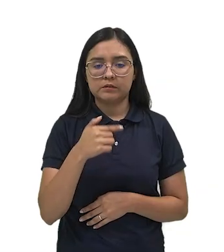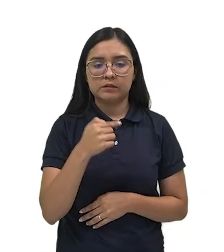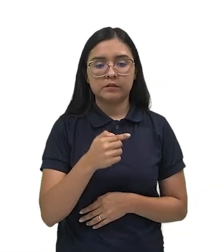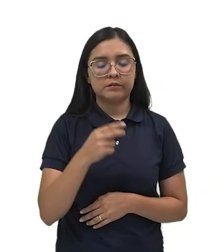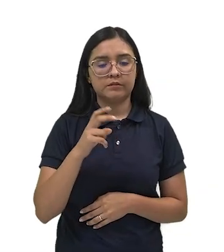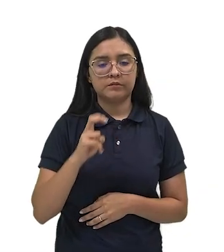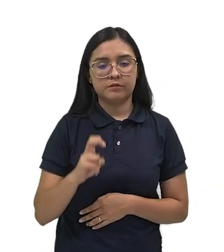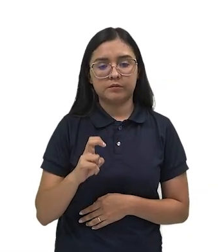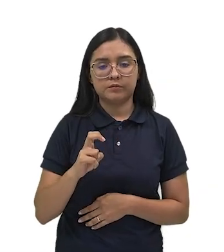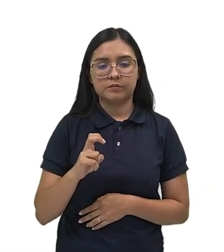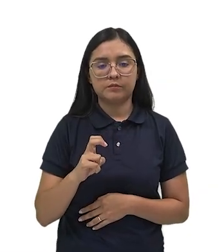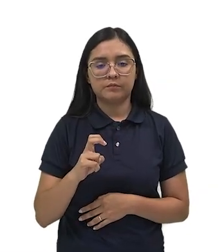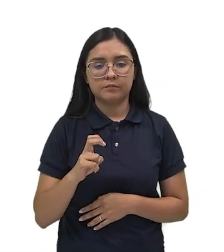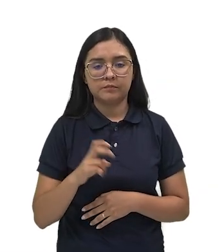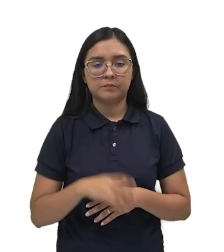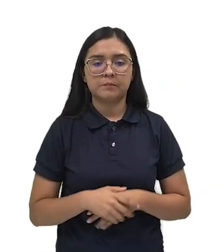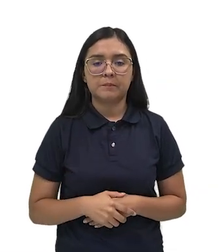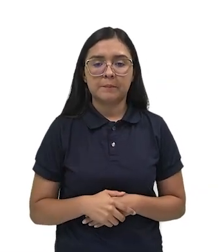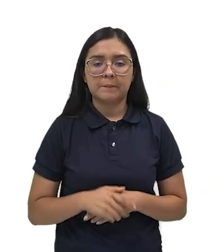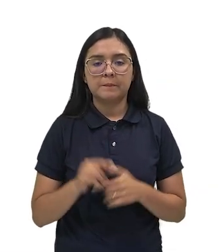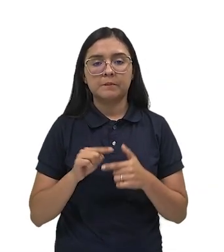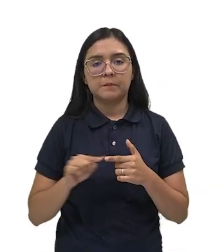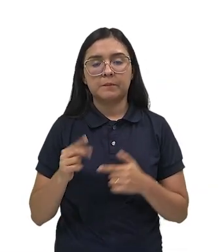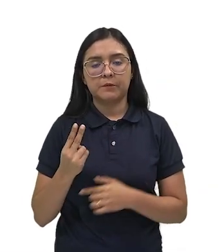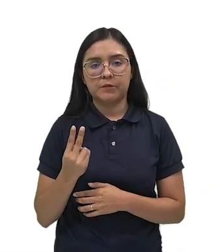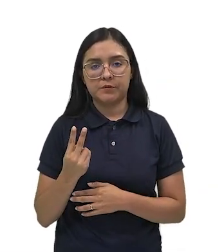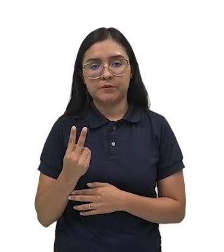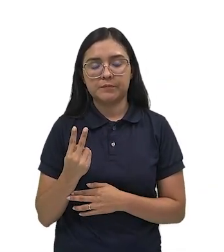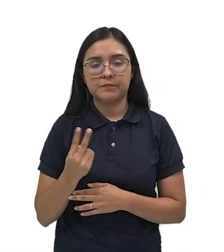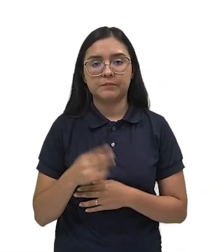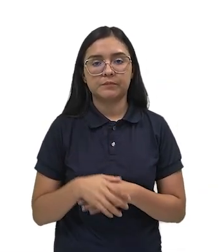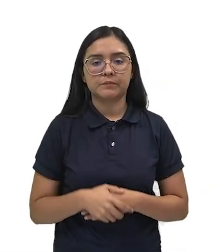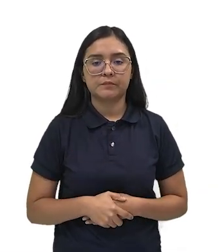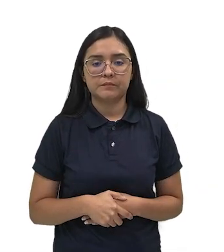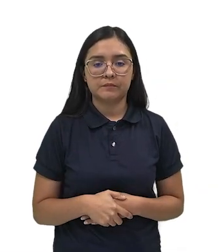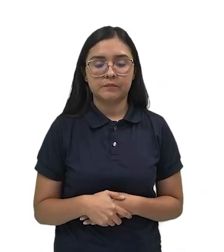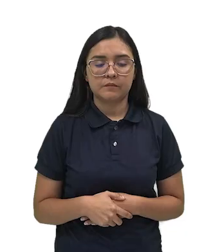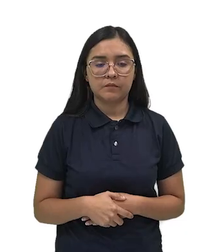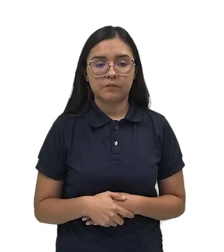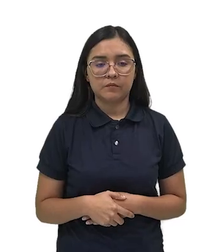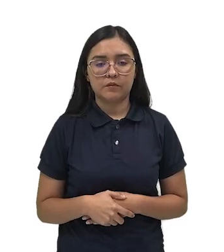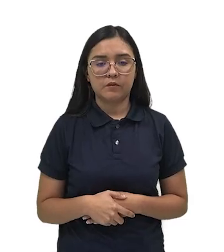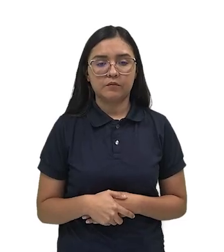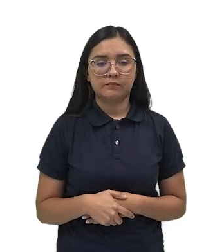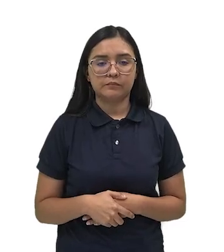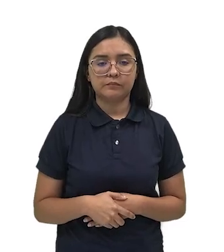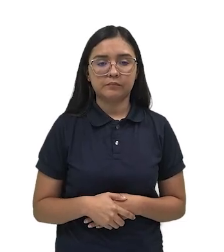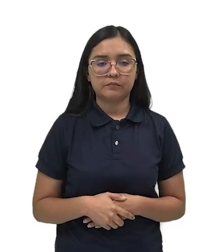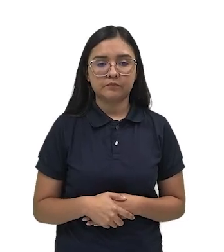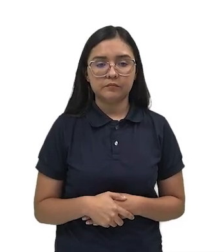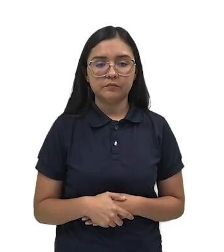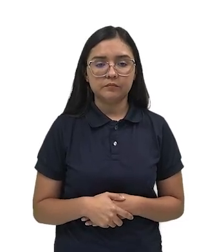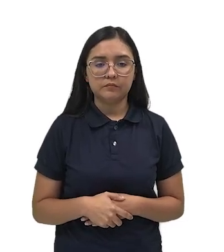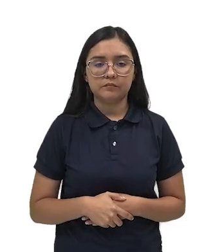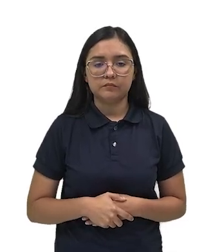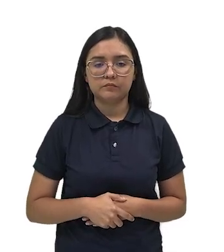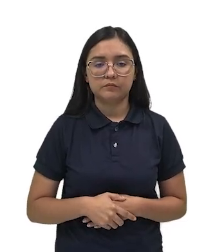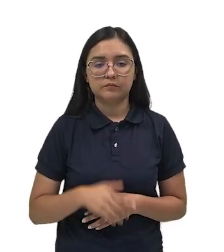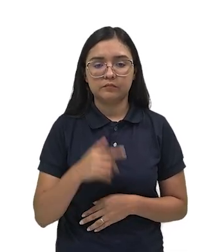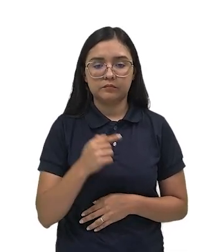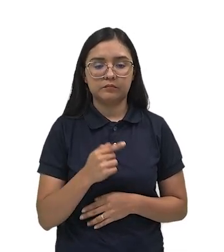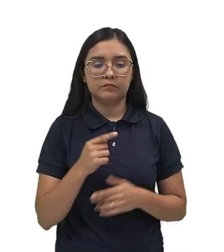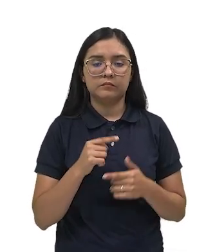75 graus e dividir ele por 2, tá? Então 7 dividido